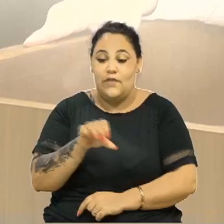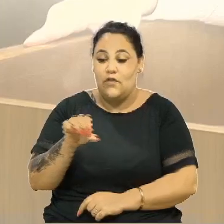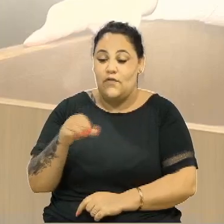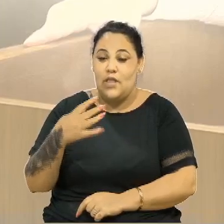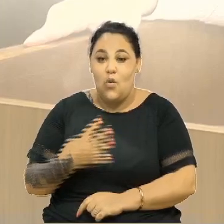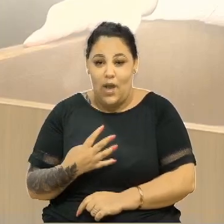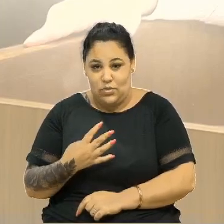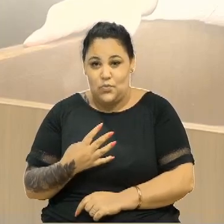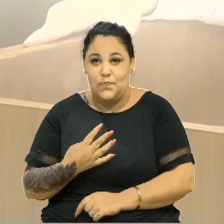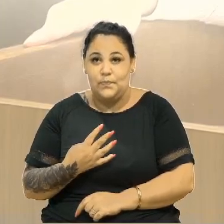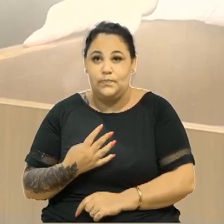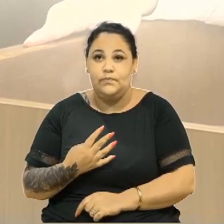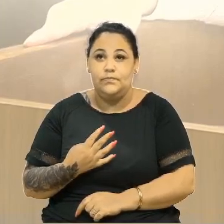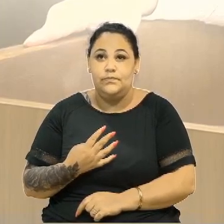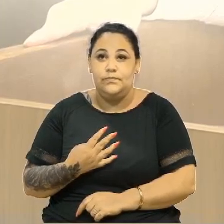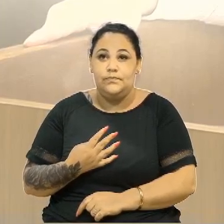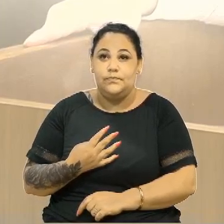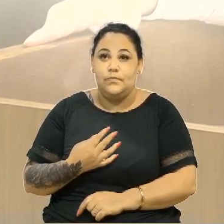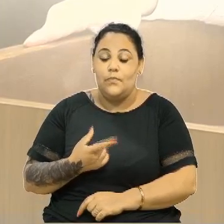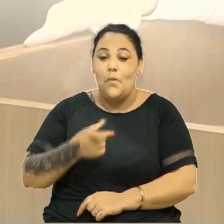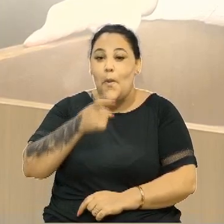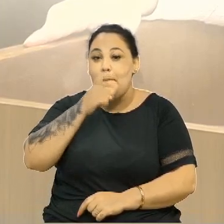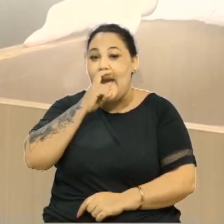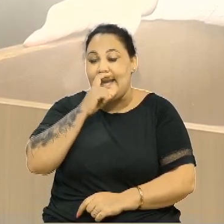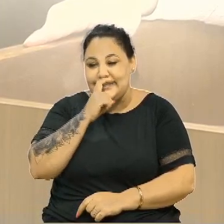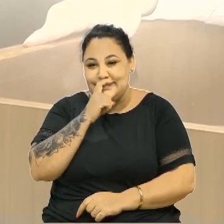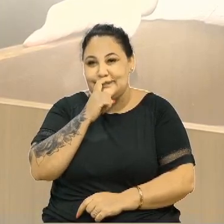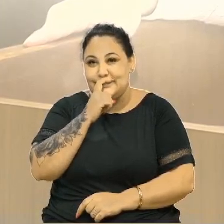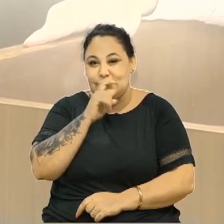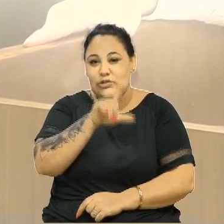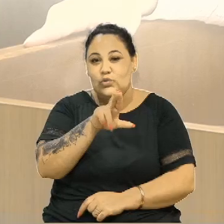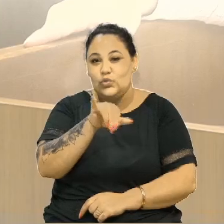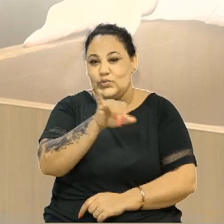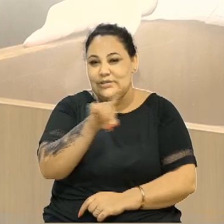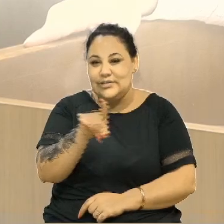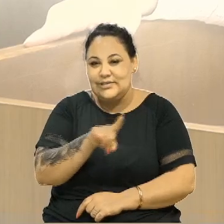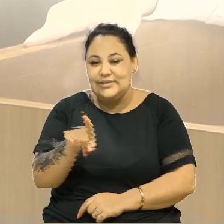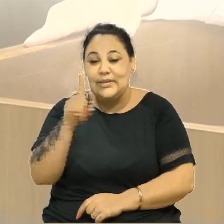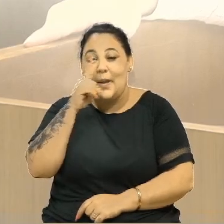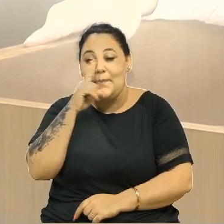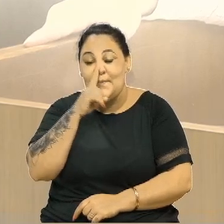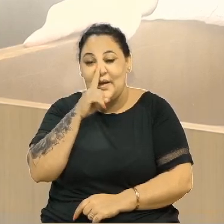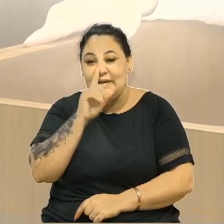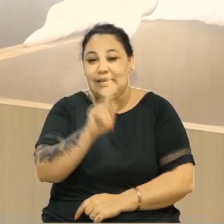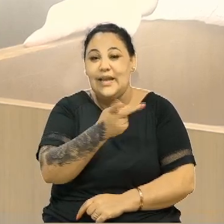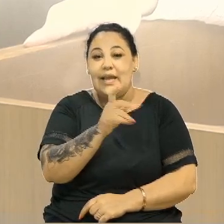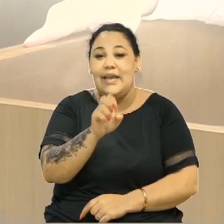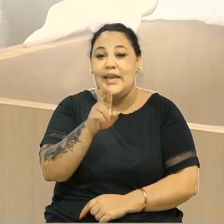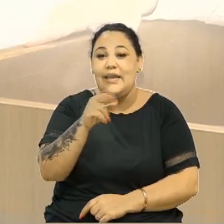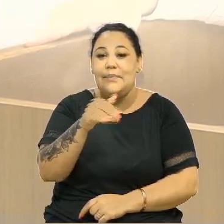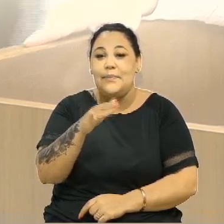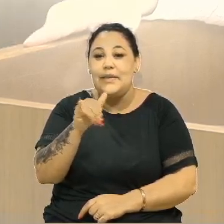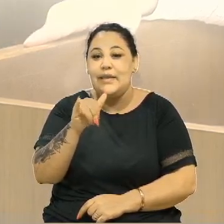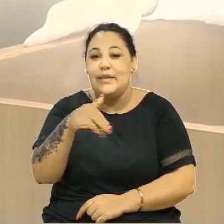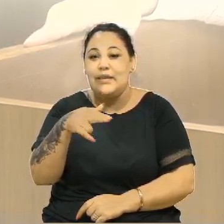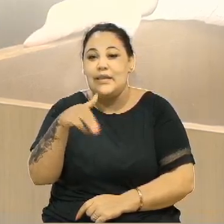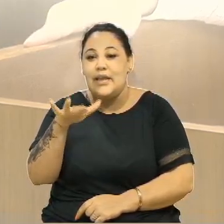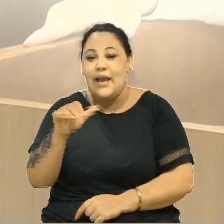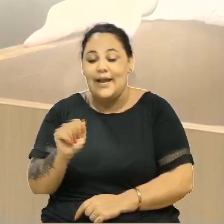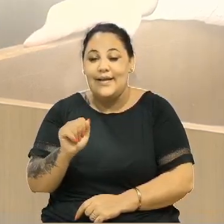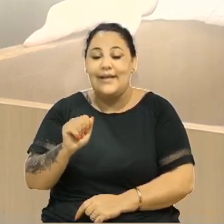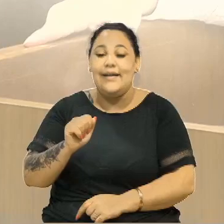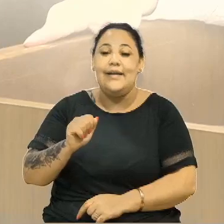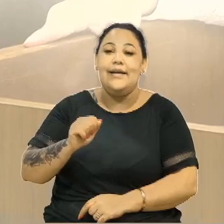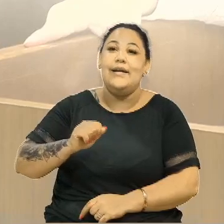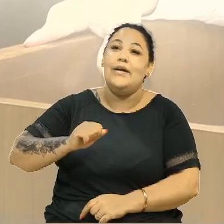1994. Seu pai foi Luiz D'Ambrós e mãe Hermínia D'Ambrós. Foi o